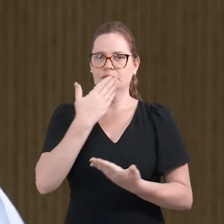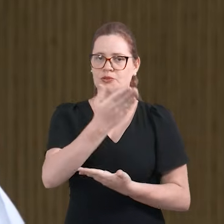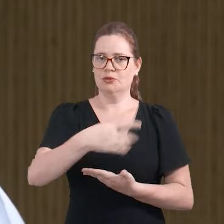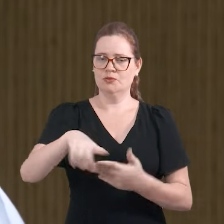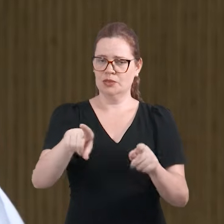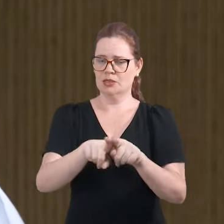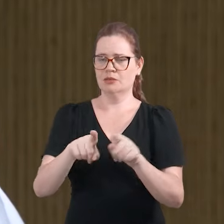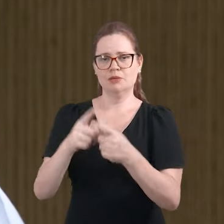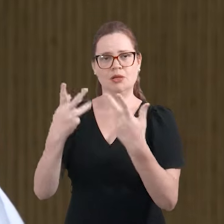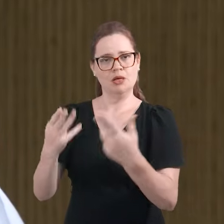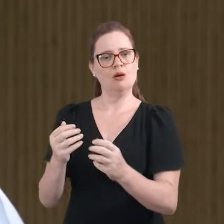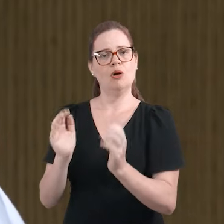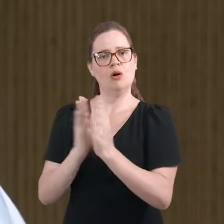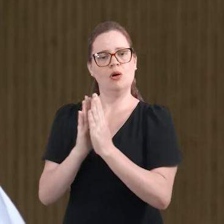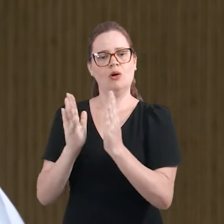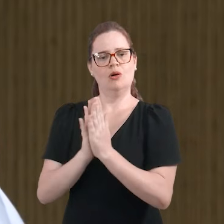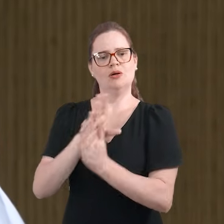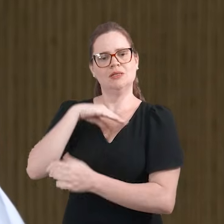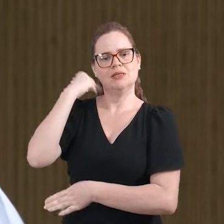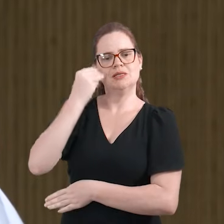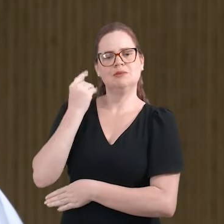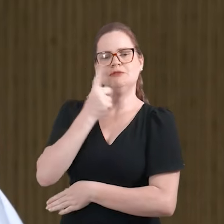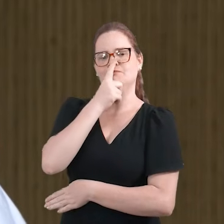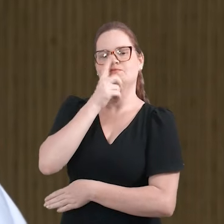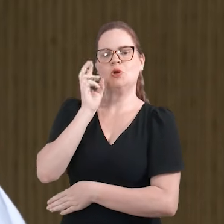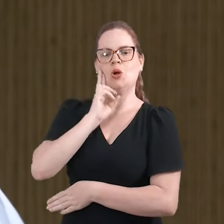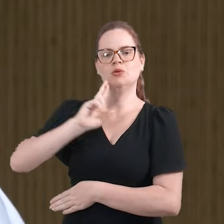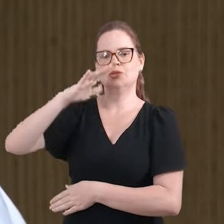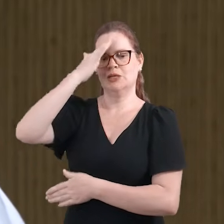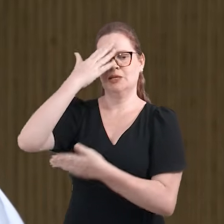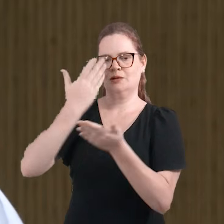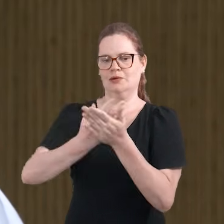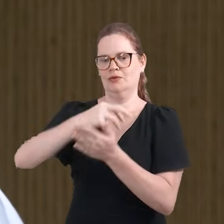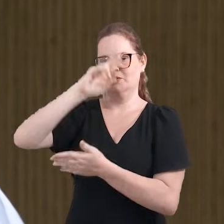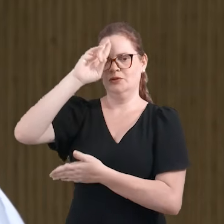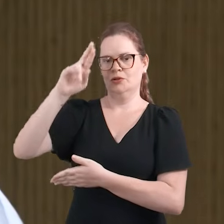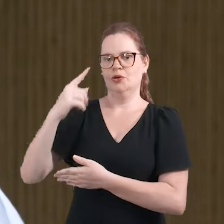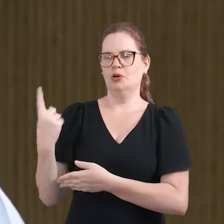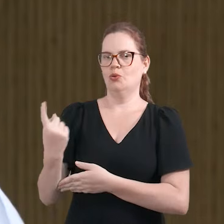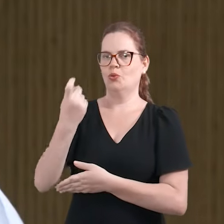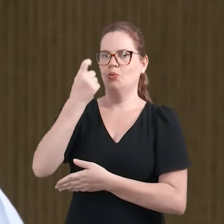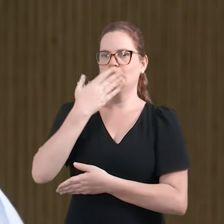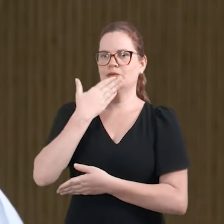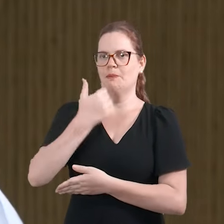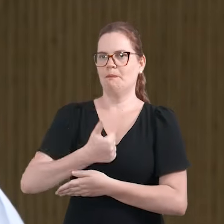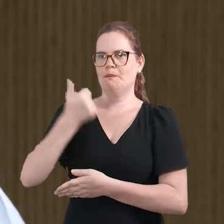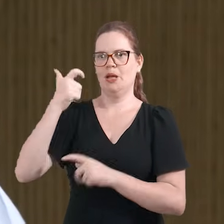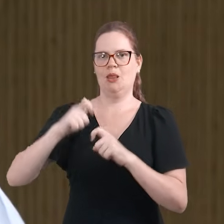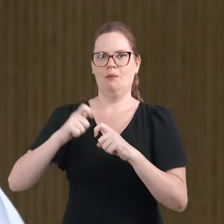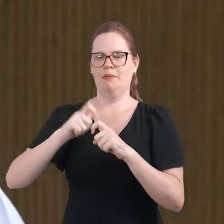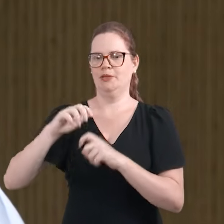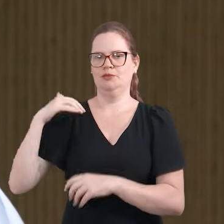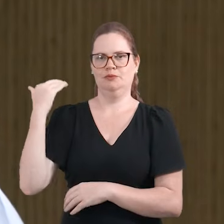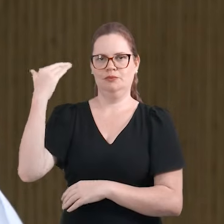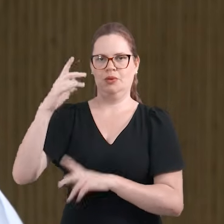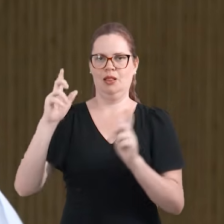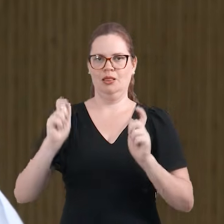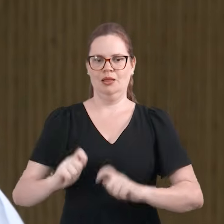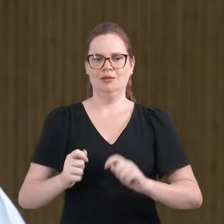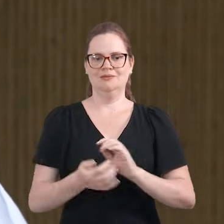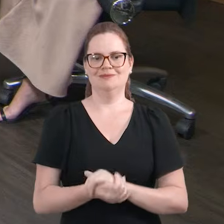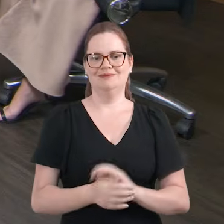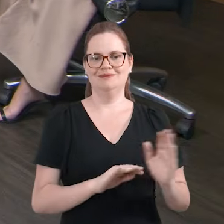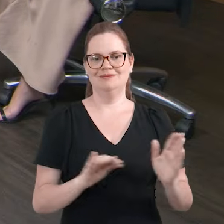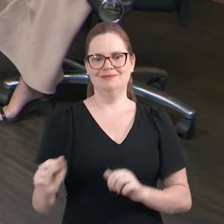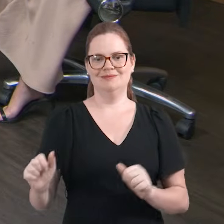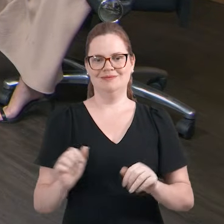buscar del Señor y que puedan tener su confianza de que Dios todo lo puede hacer. Es el único médico por excelencia. Glória a